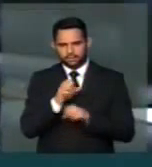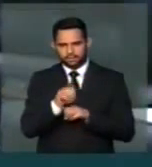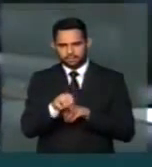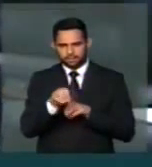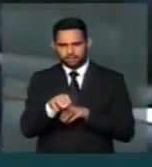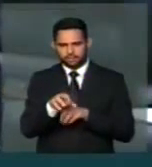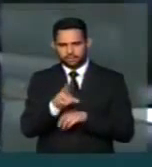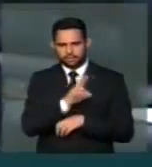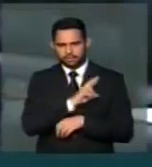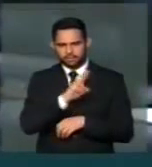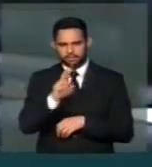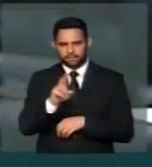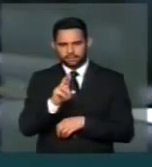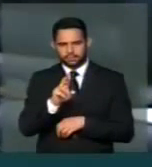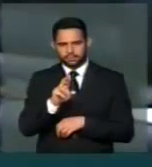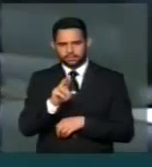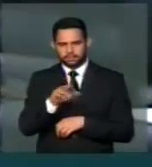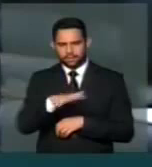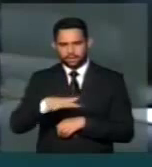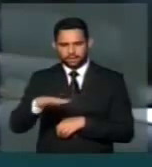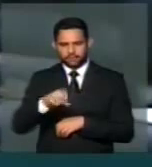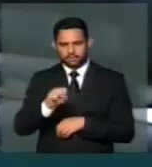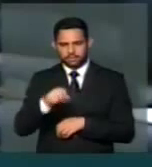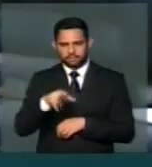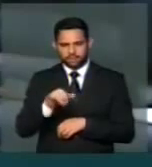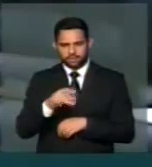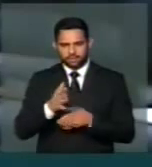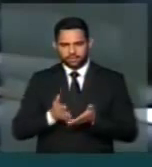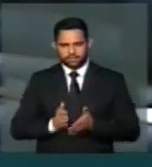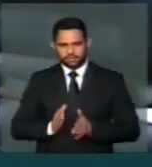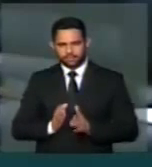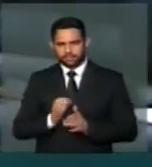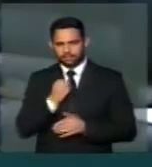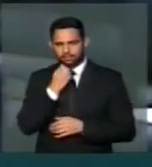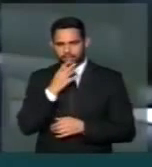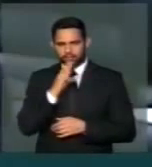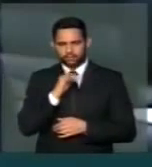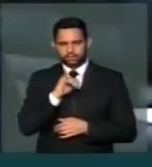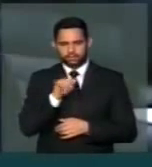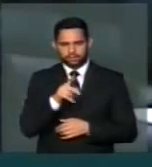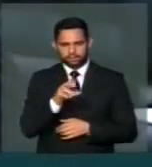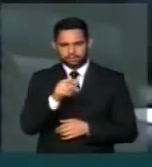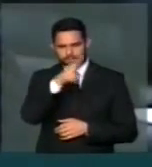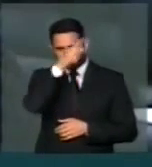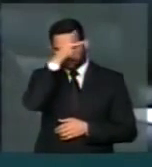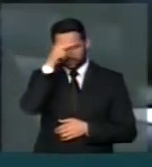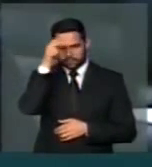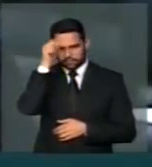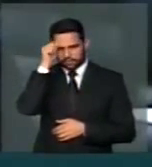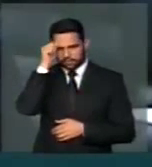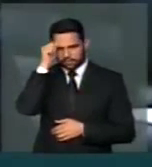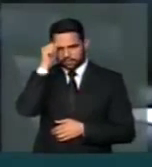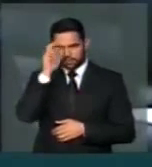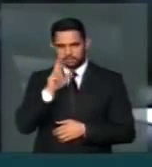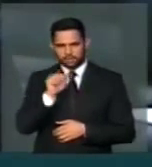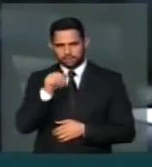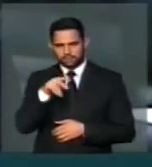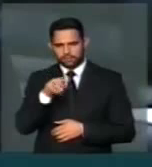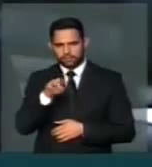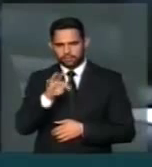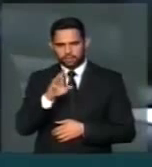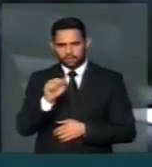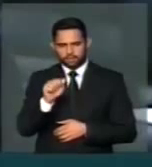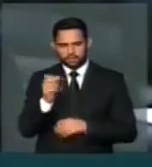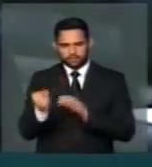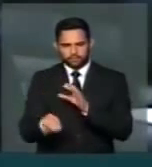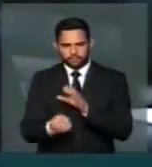educador religioso da região do Semiárido, nascido na região de Bom Jesus, foi prefeito de São Raimundo Nonato